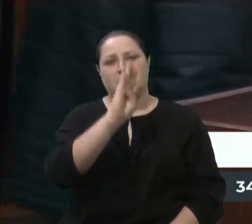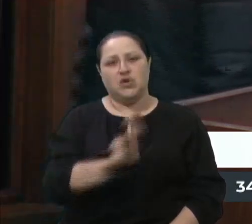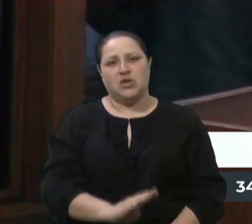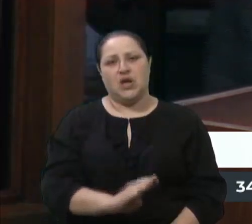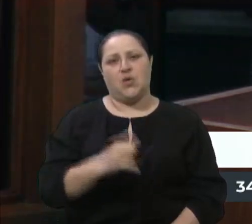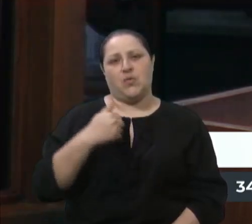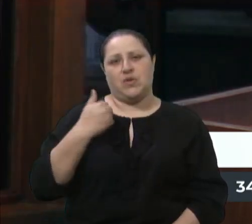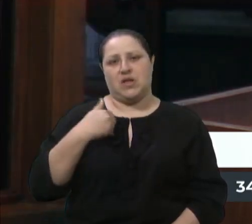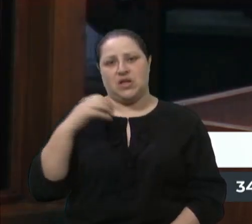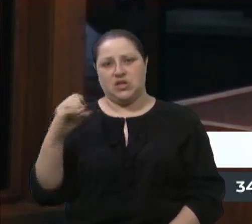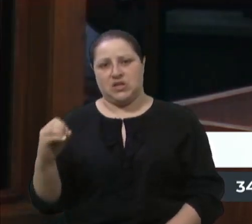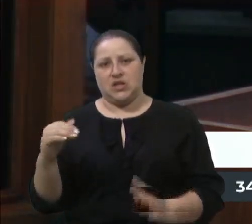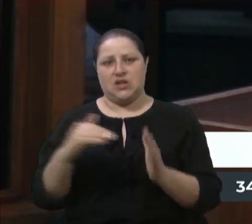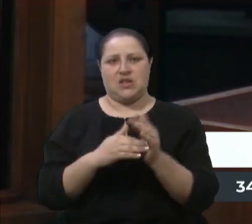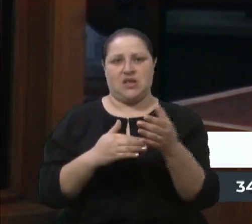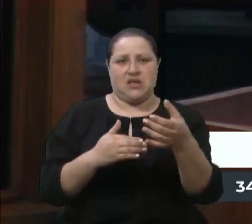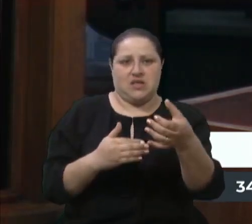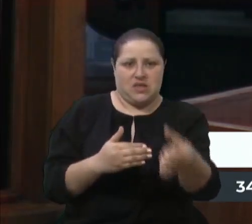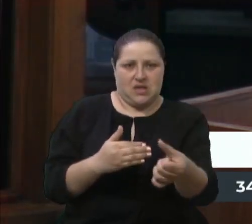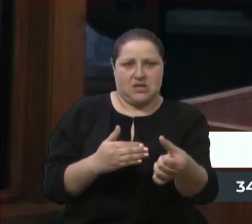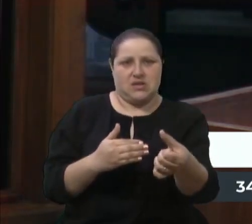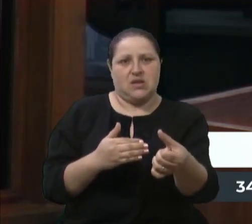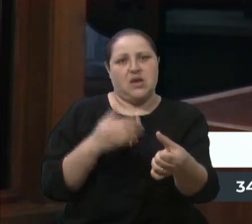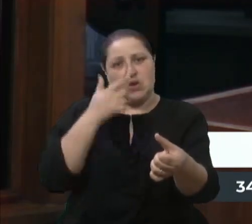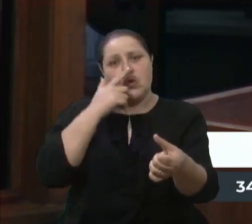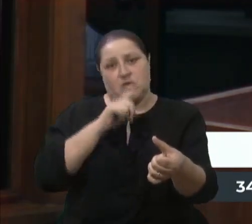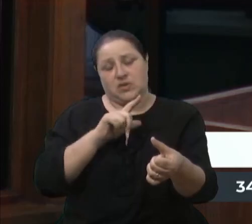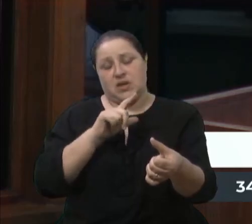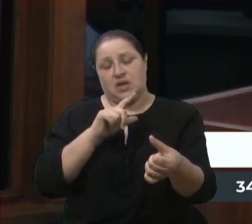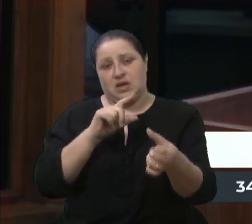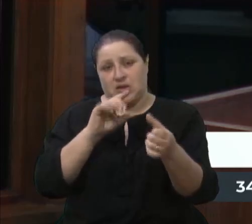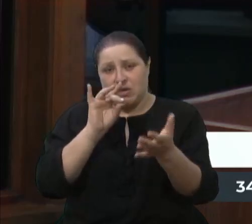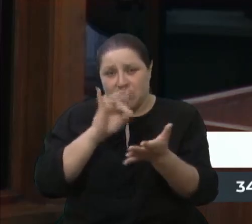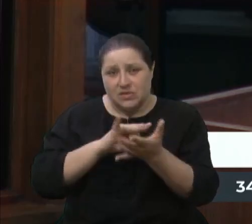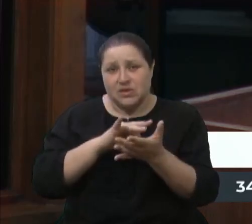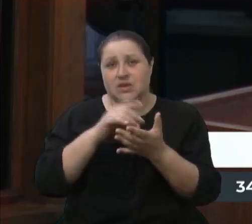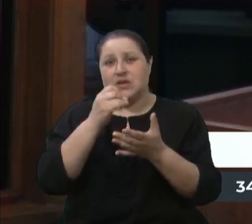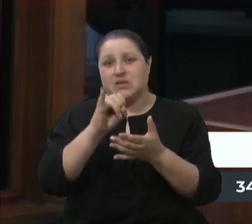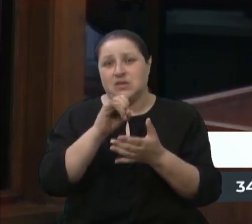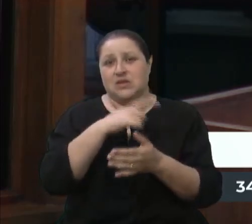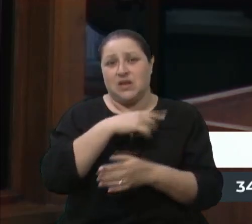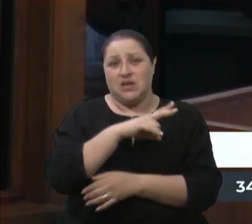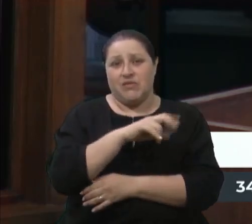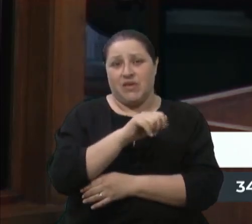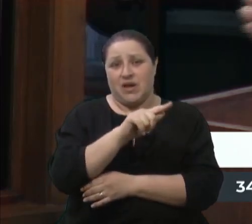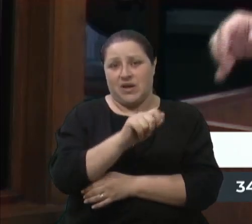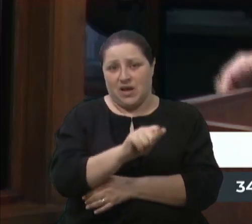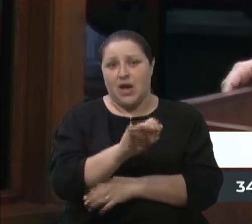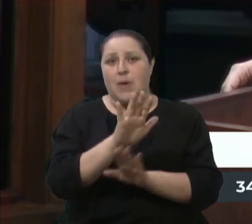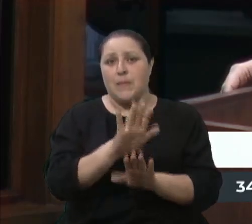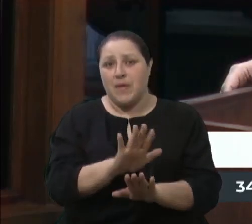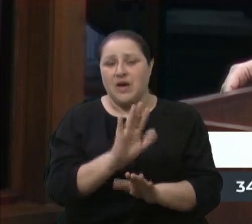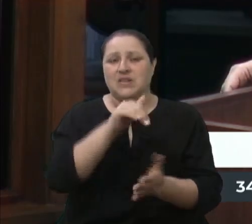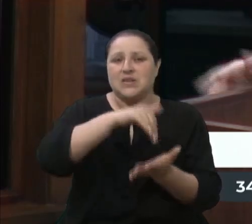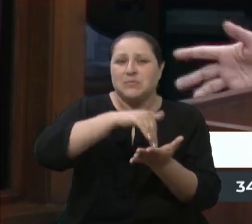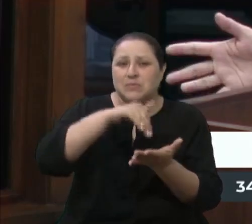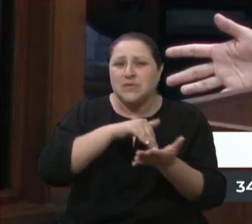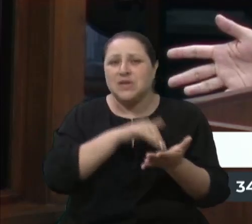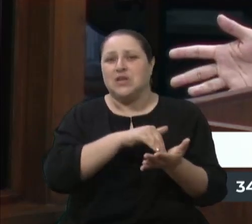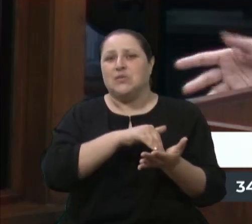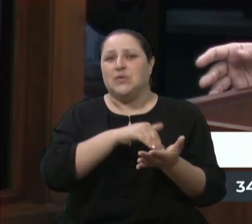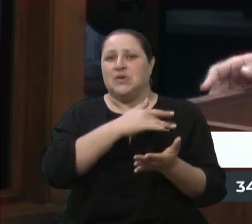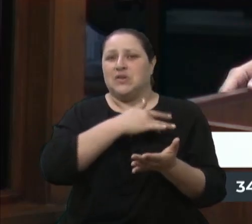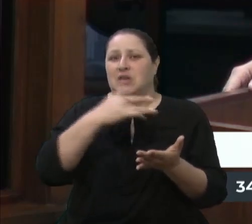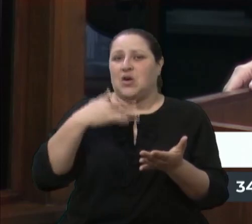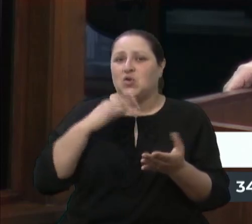quando as vagas são garantidas, mas quando as condições mínimas de salubridade das escolas de educação infantil